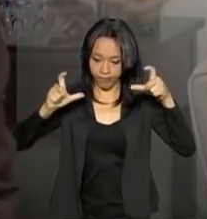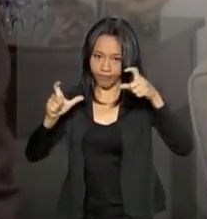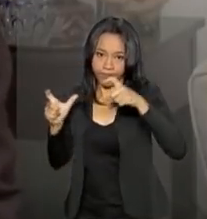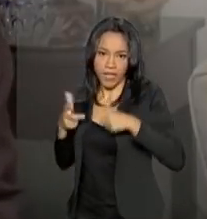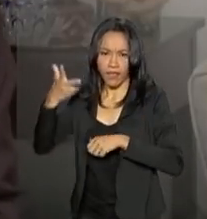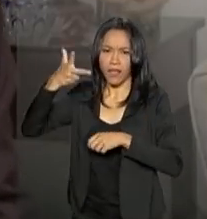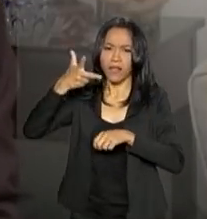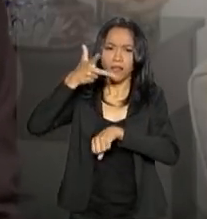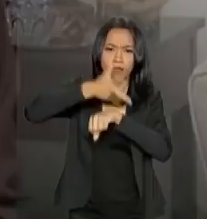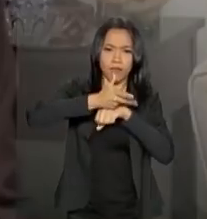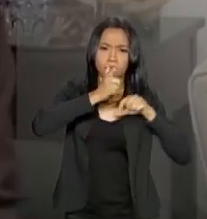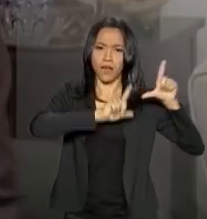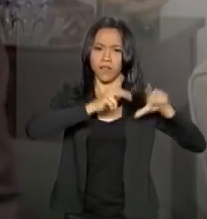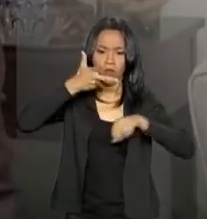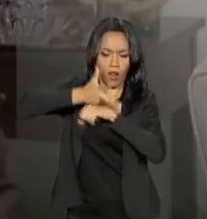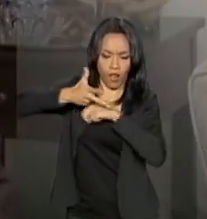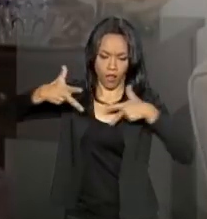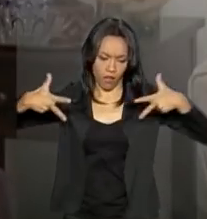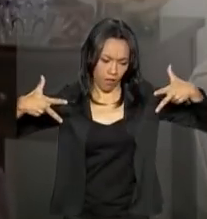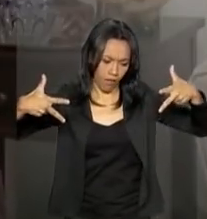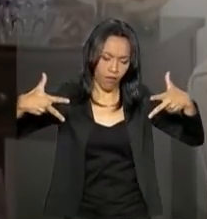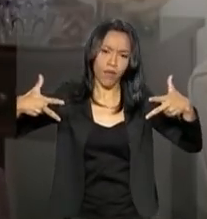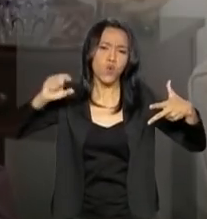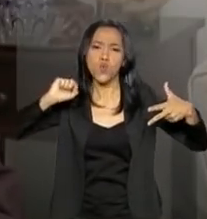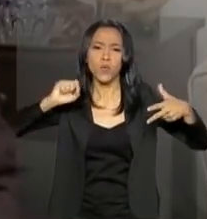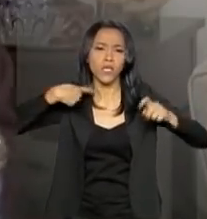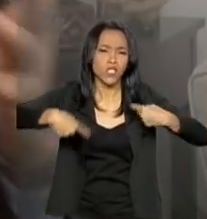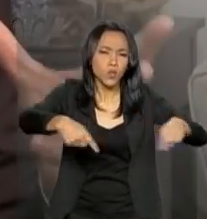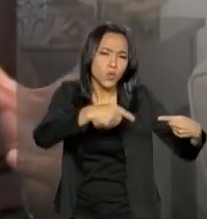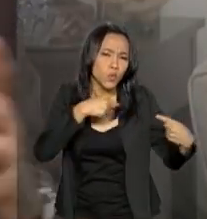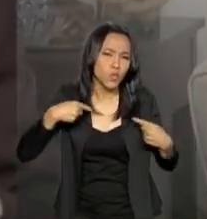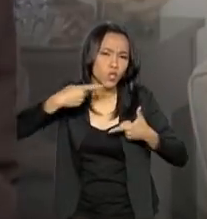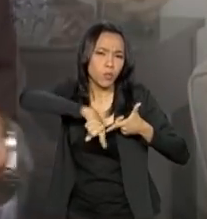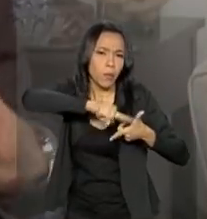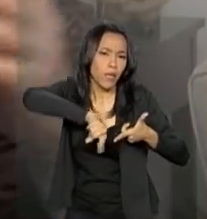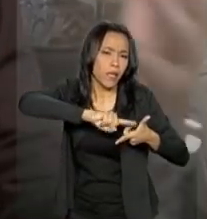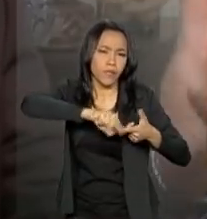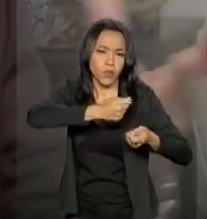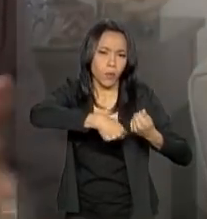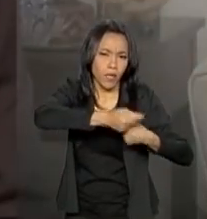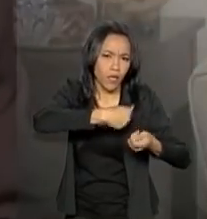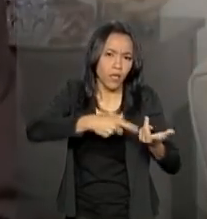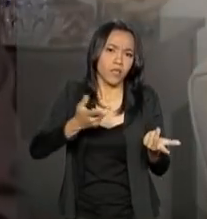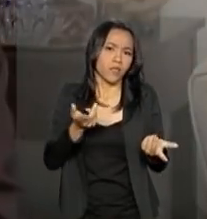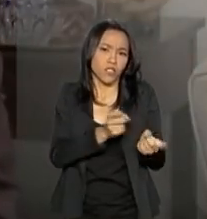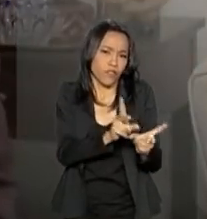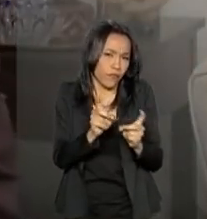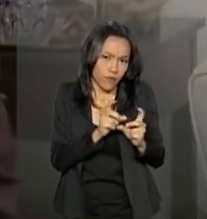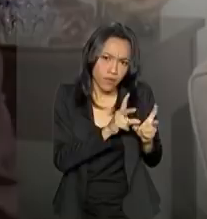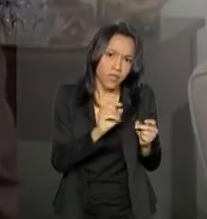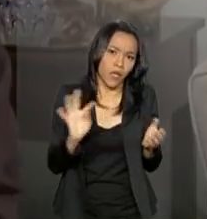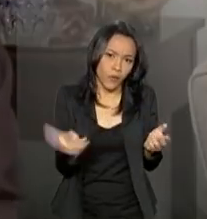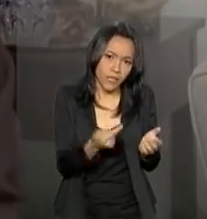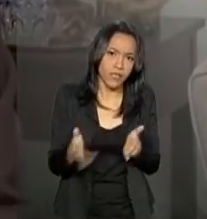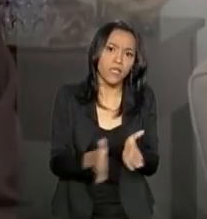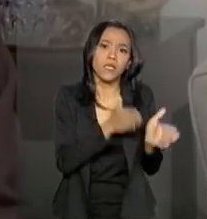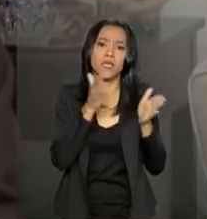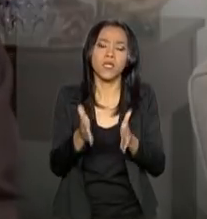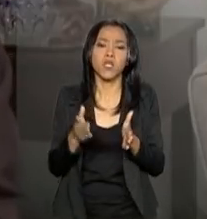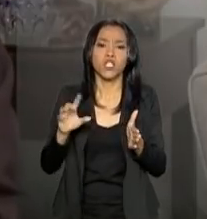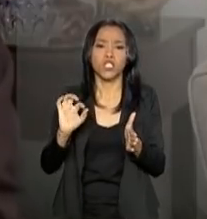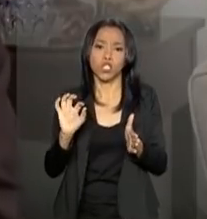repercute O que está sendo discutido os problemas problemas de comércio que estão surgindo não é problemas de